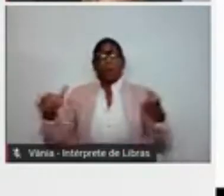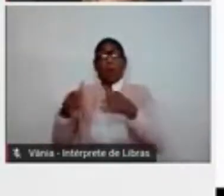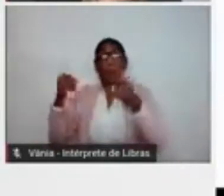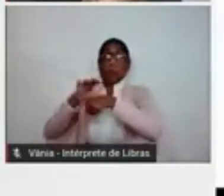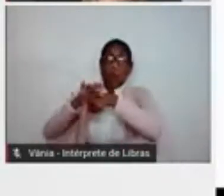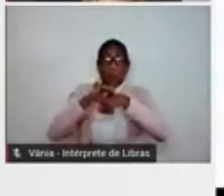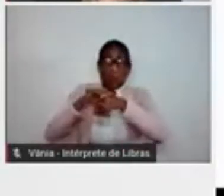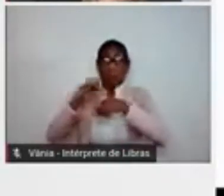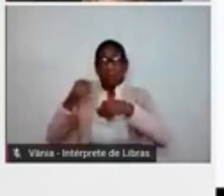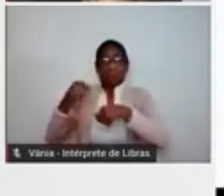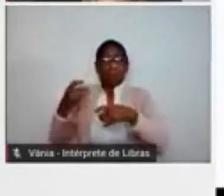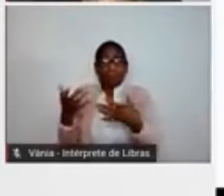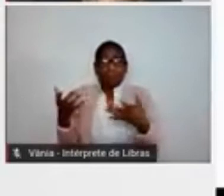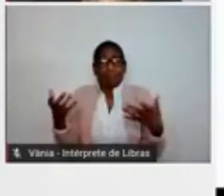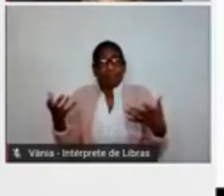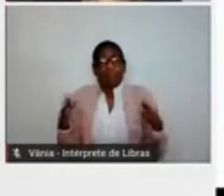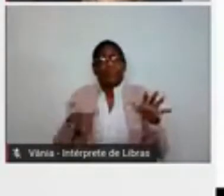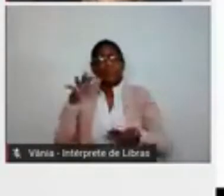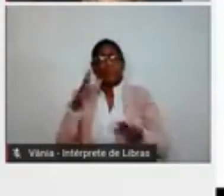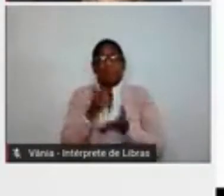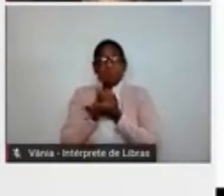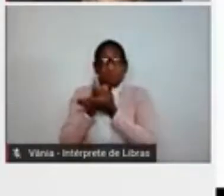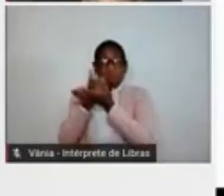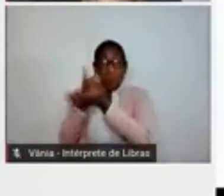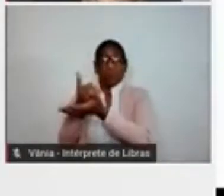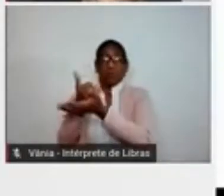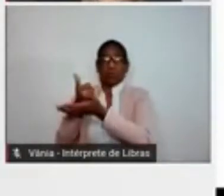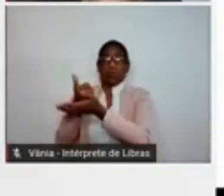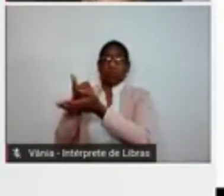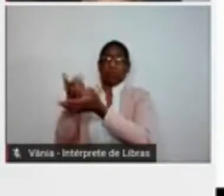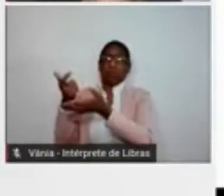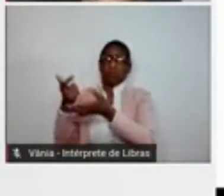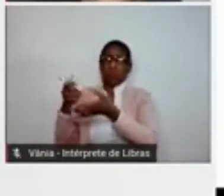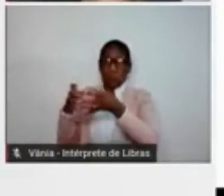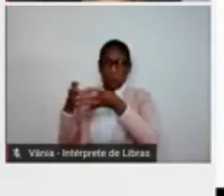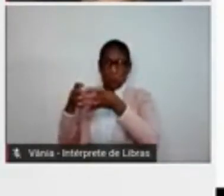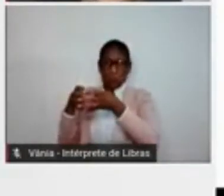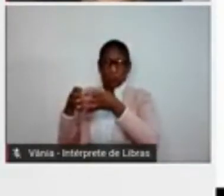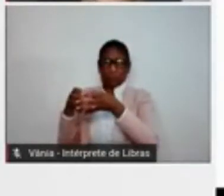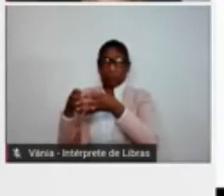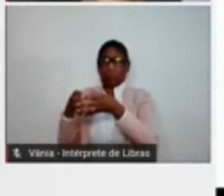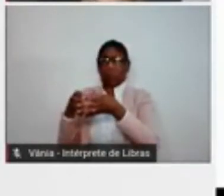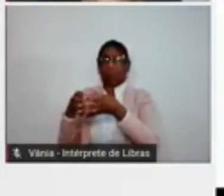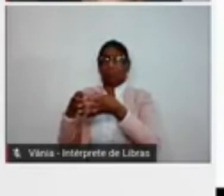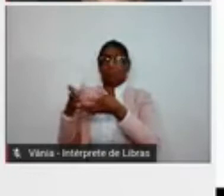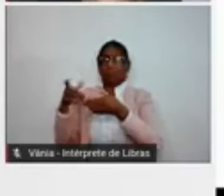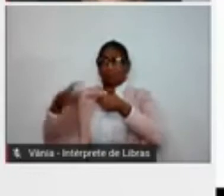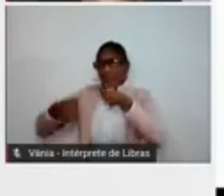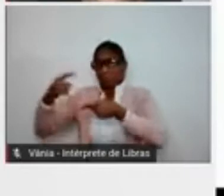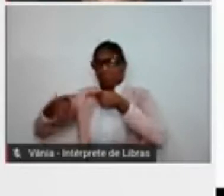risco maior, mesmo que elas possam, com cogestão, terem protocolos menos restritivos do que o Estado estabelecia até aqui.